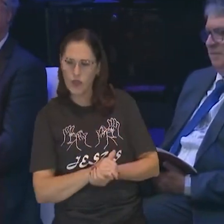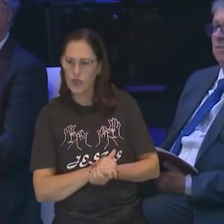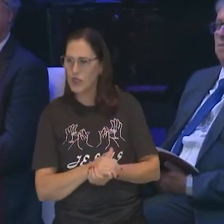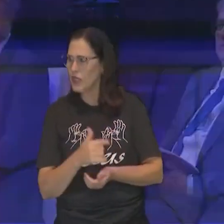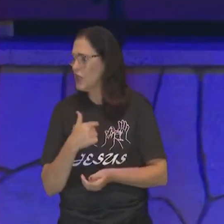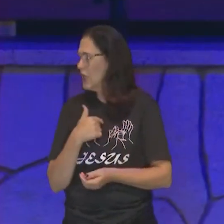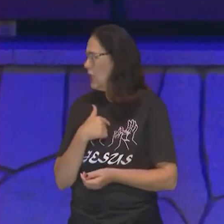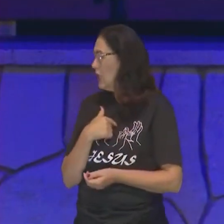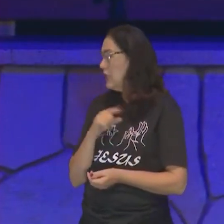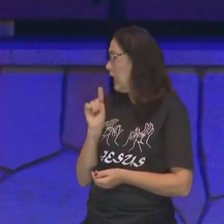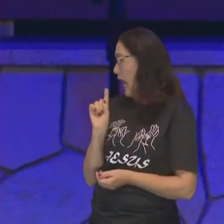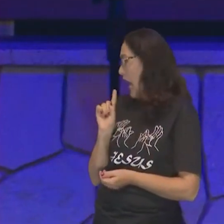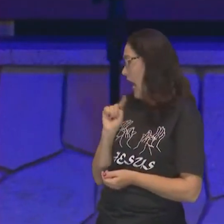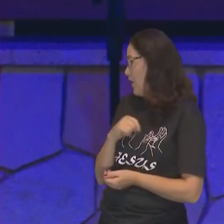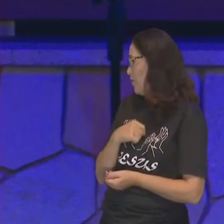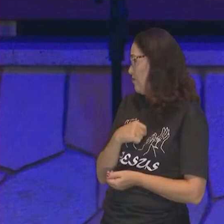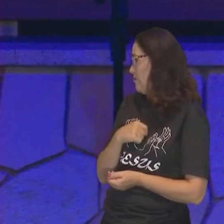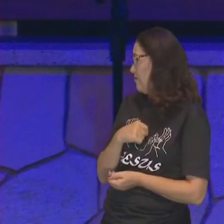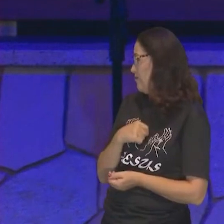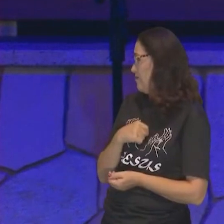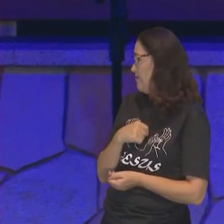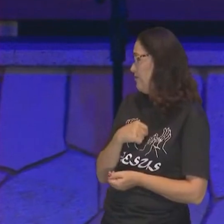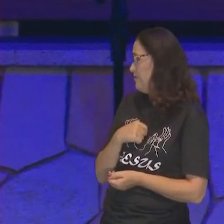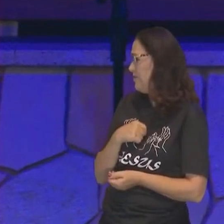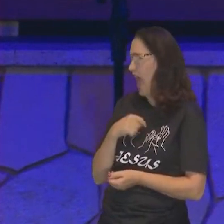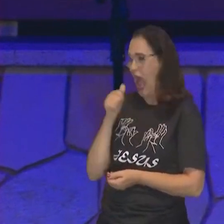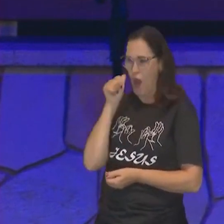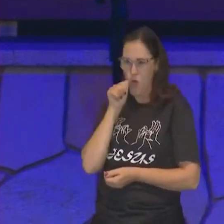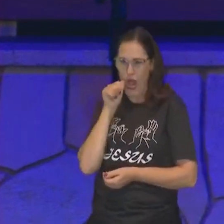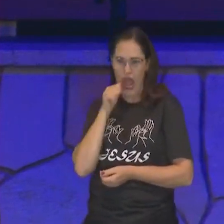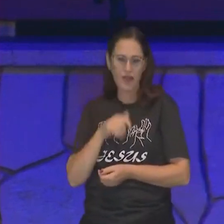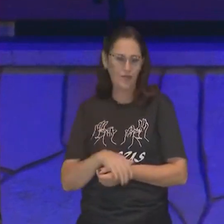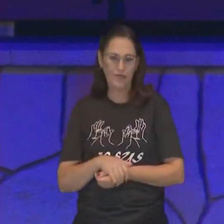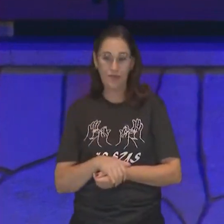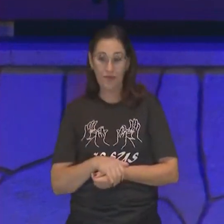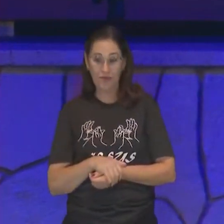eu disse assim: não. Ela fez assim,